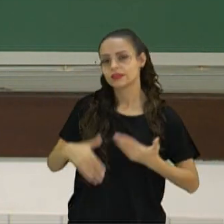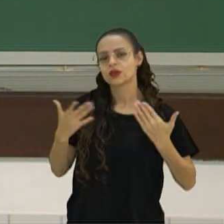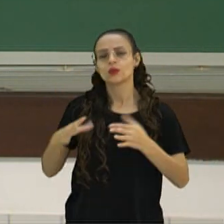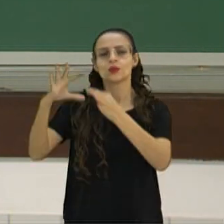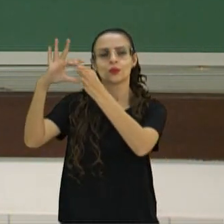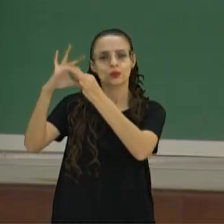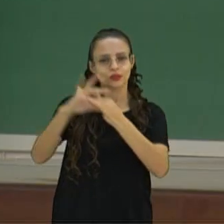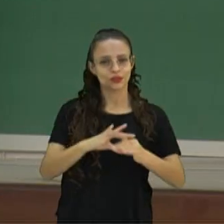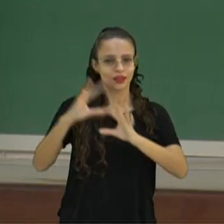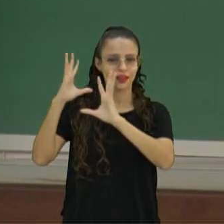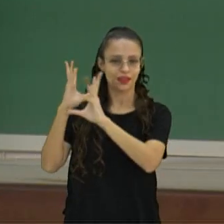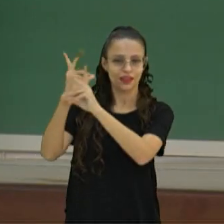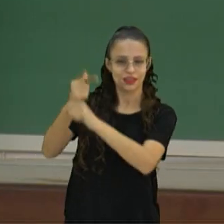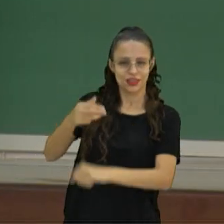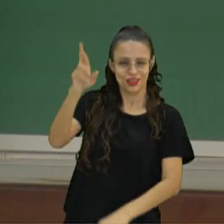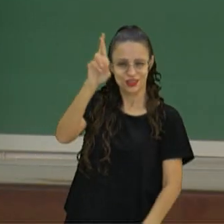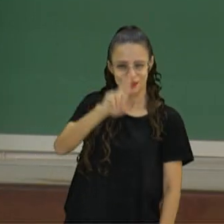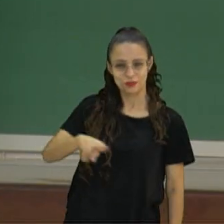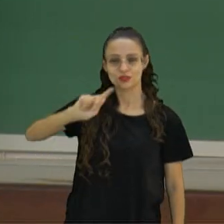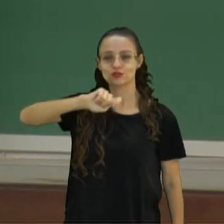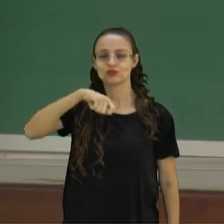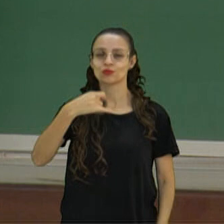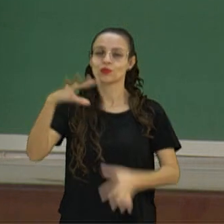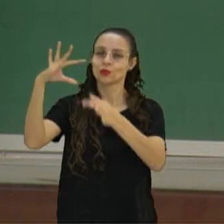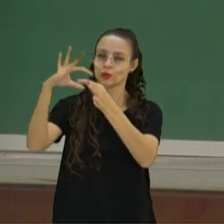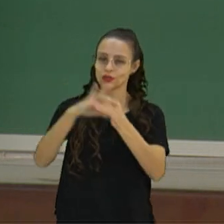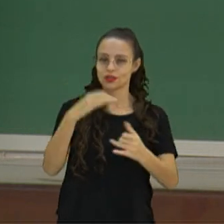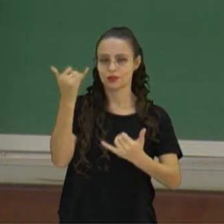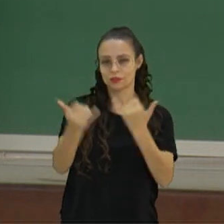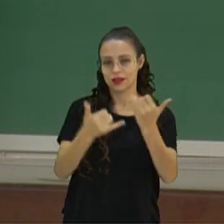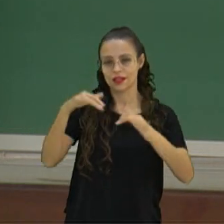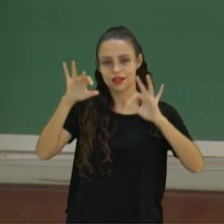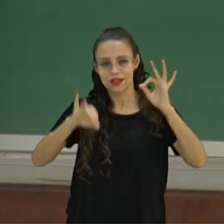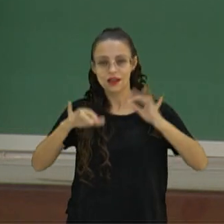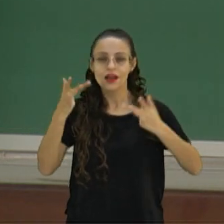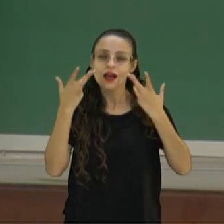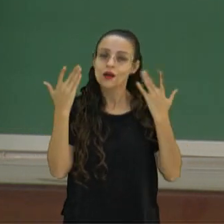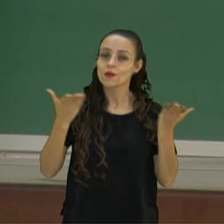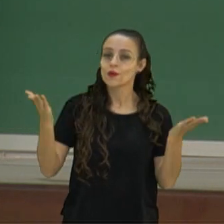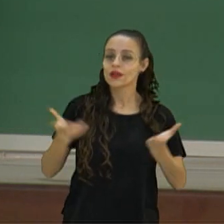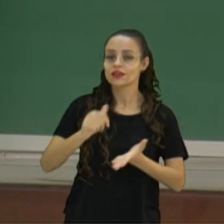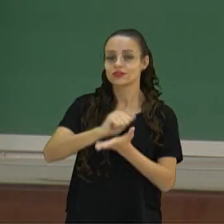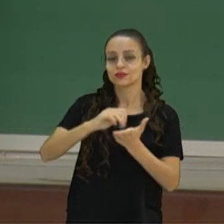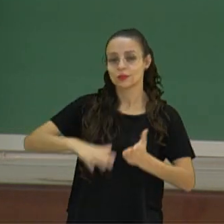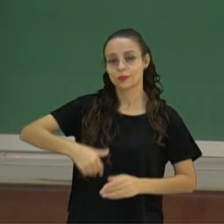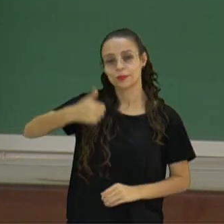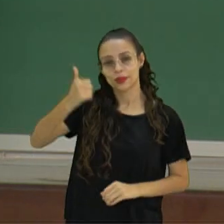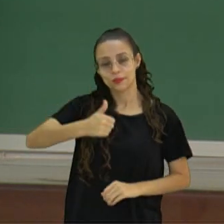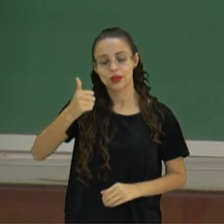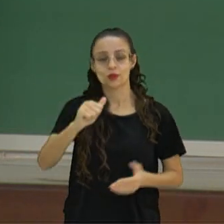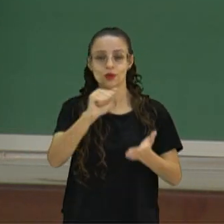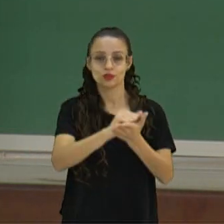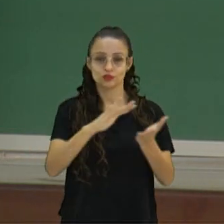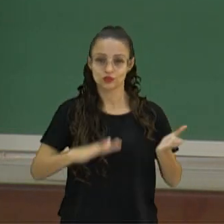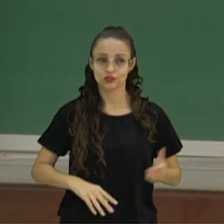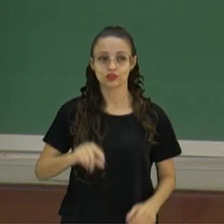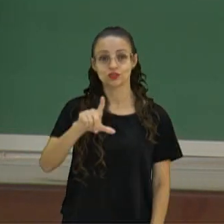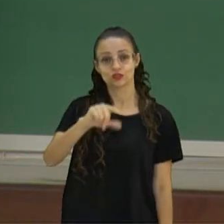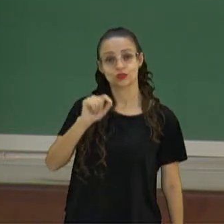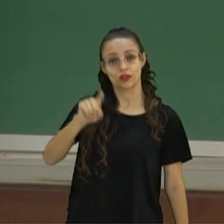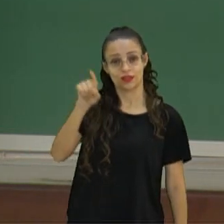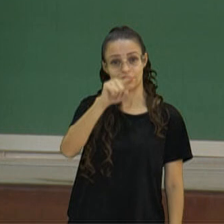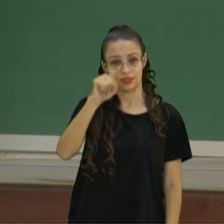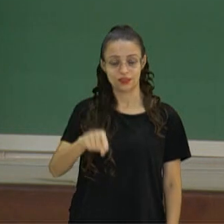Contextualizamos um pouco, retomamos um pouco sobre a contextualização dos jogos dramáticos, né? Temos o nosso primeiro exercício da aula de hoje, exercício objetivo. Então,